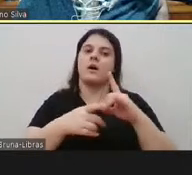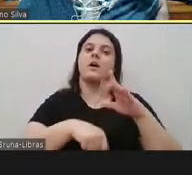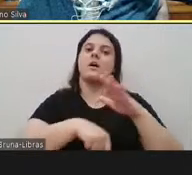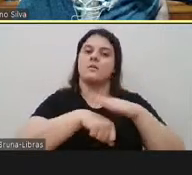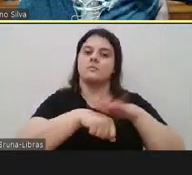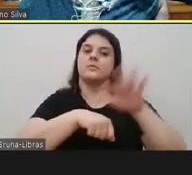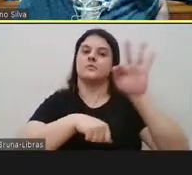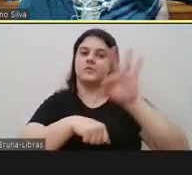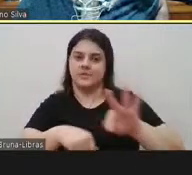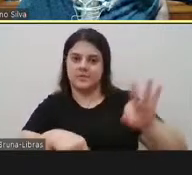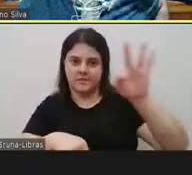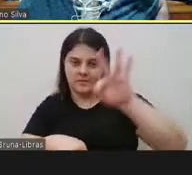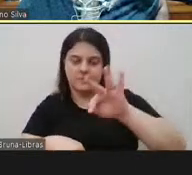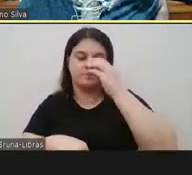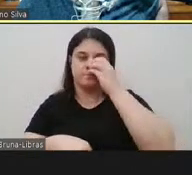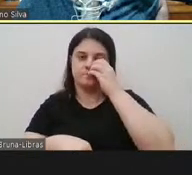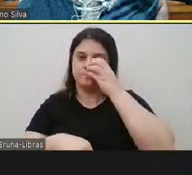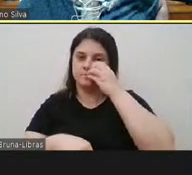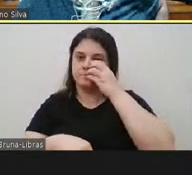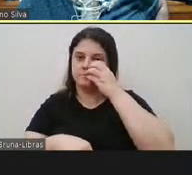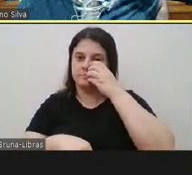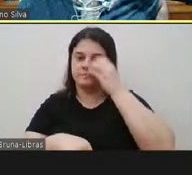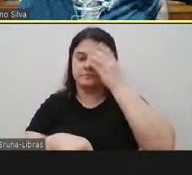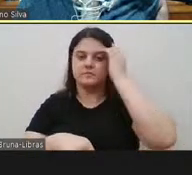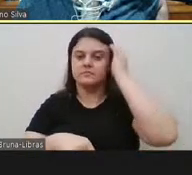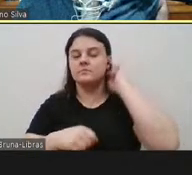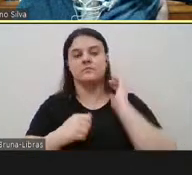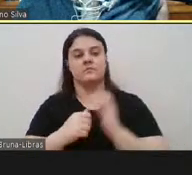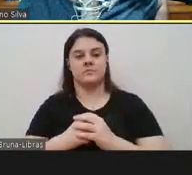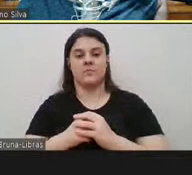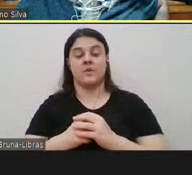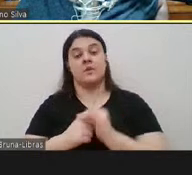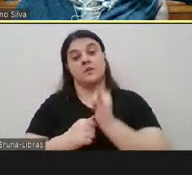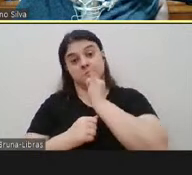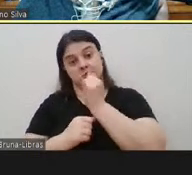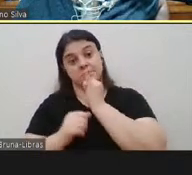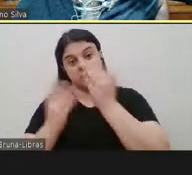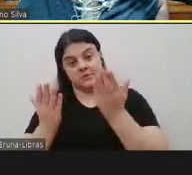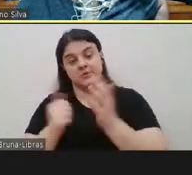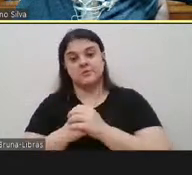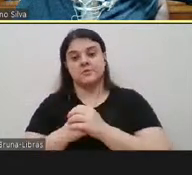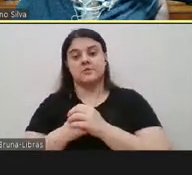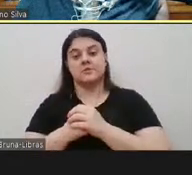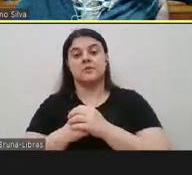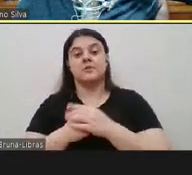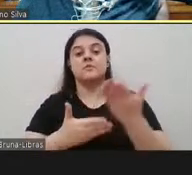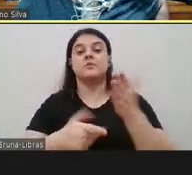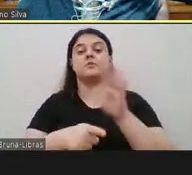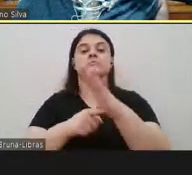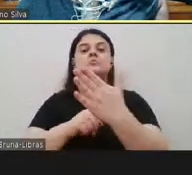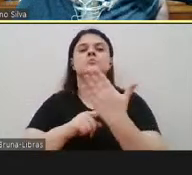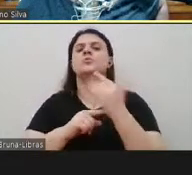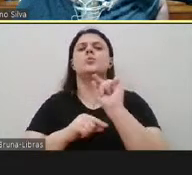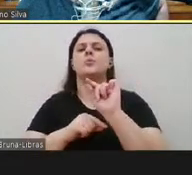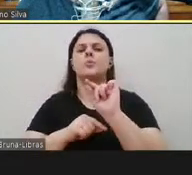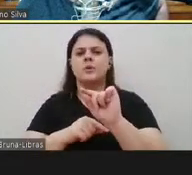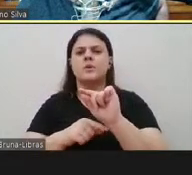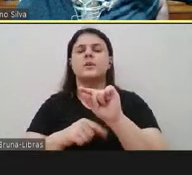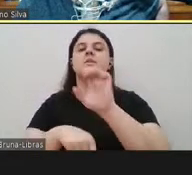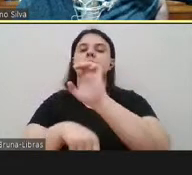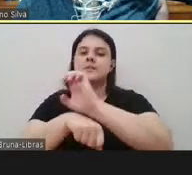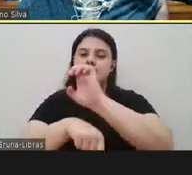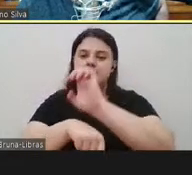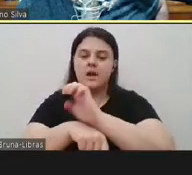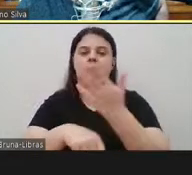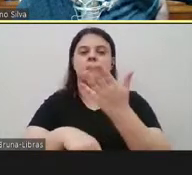decisão nacional-am e por exemplo né e com cooperação de quem com cooperação dos Estados